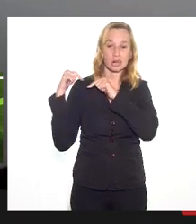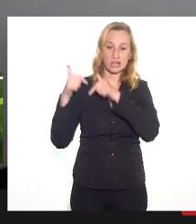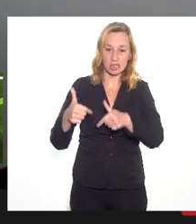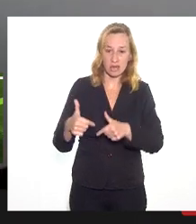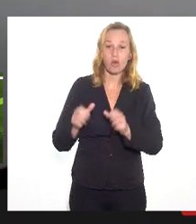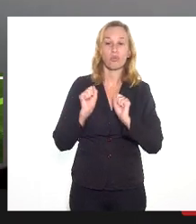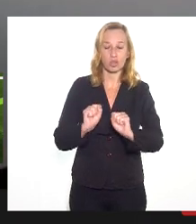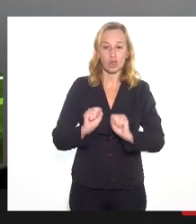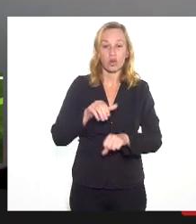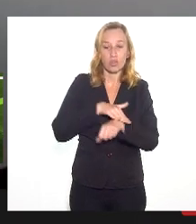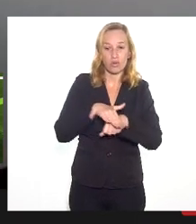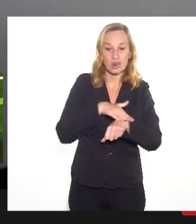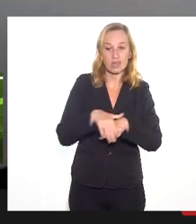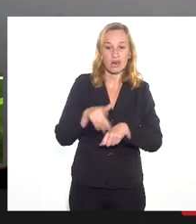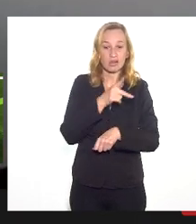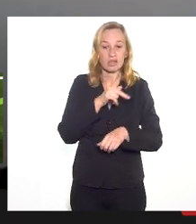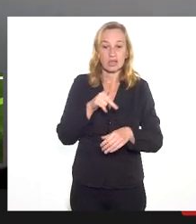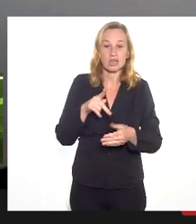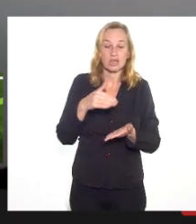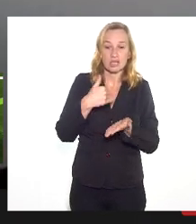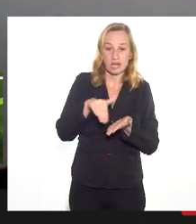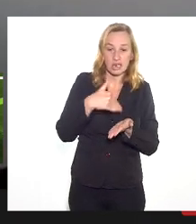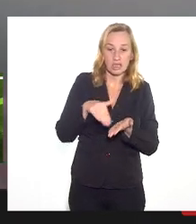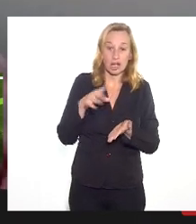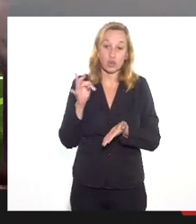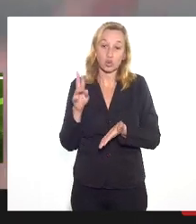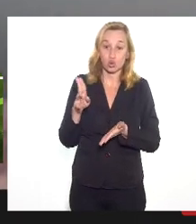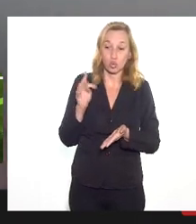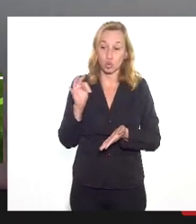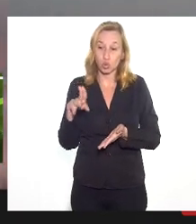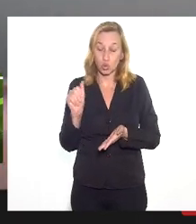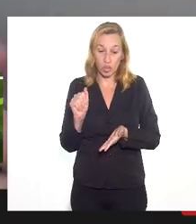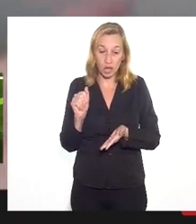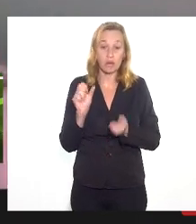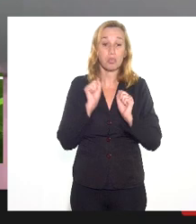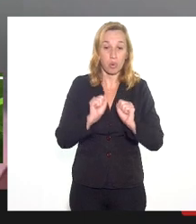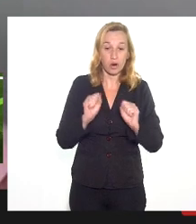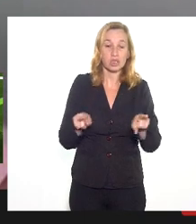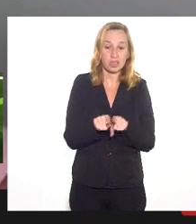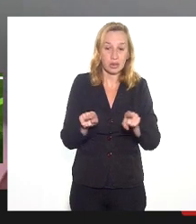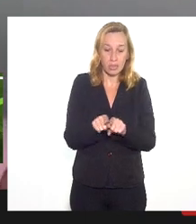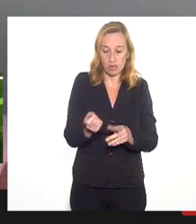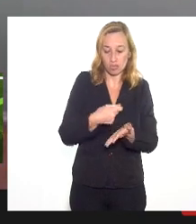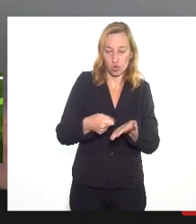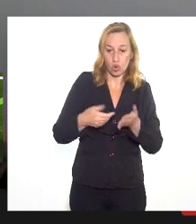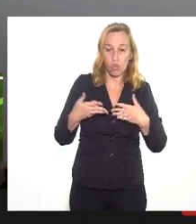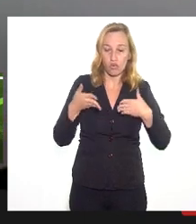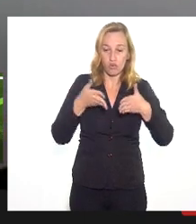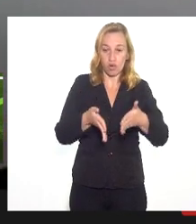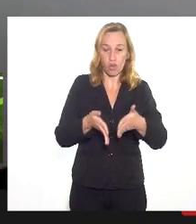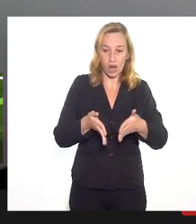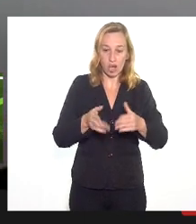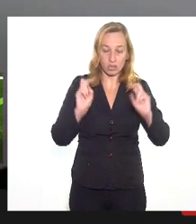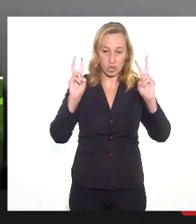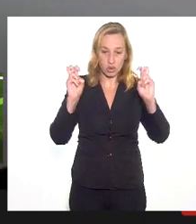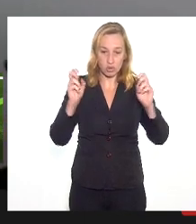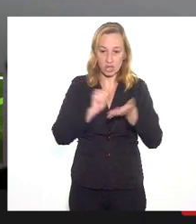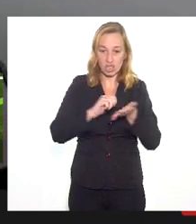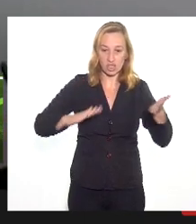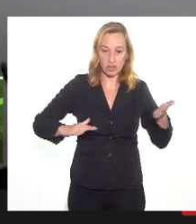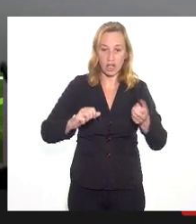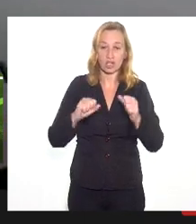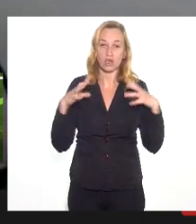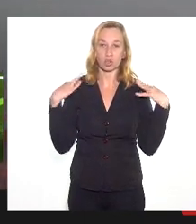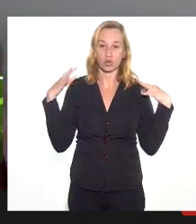podia conversar com o secretário Gustavo Tutuca, né, se a gente pode ter uma agenda também focada nessa atividade